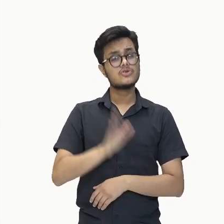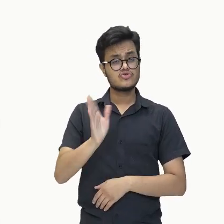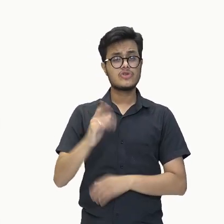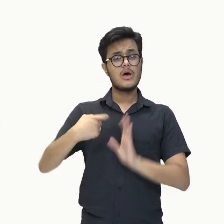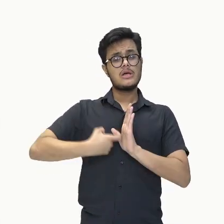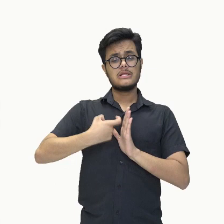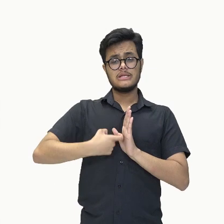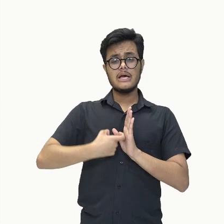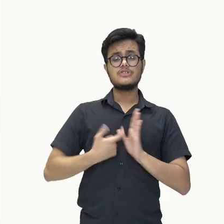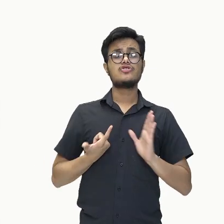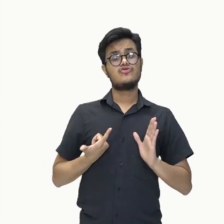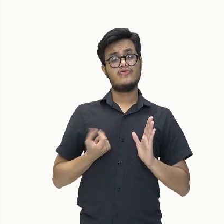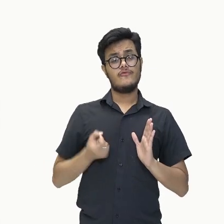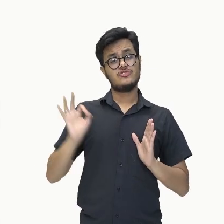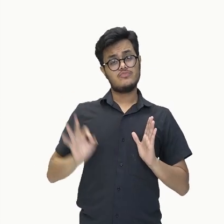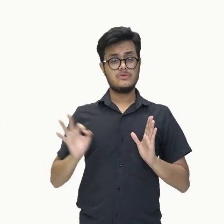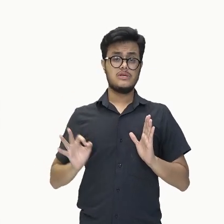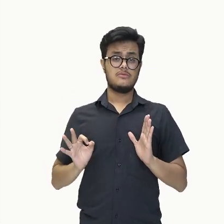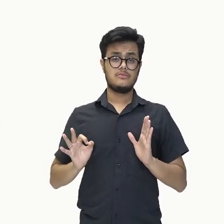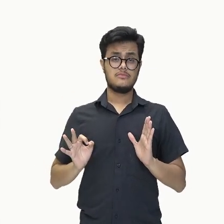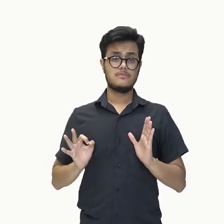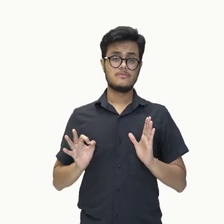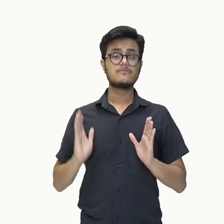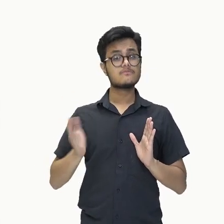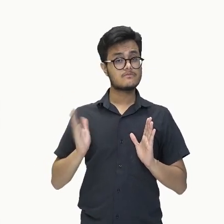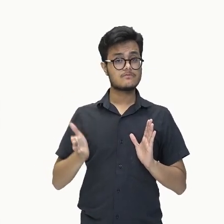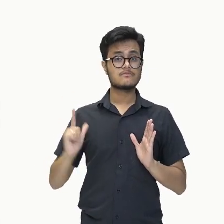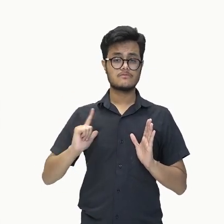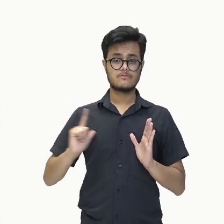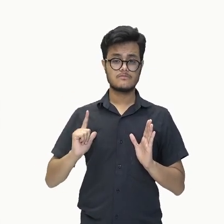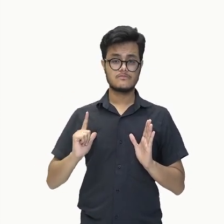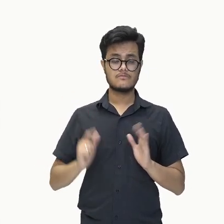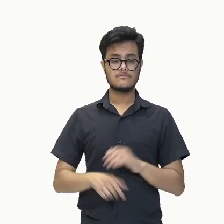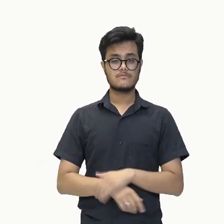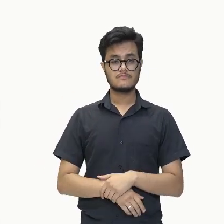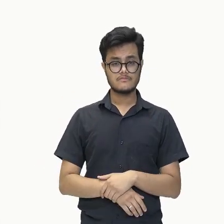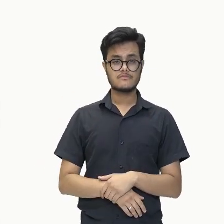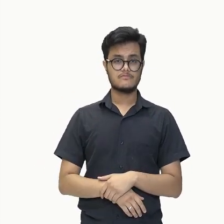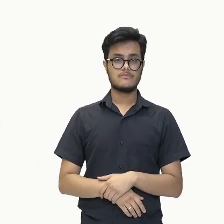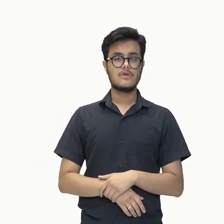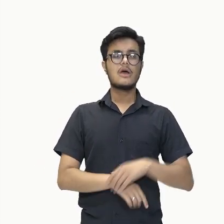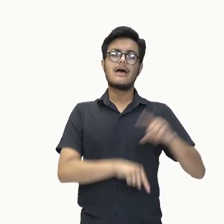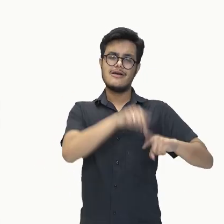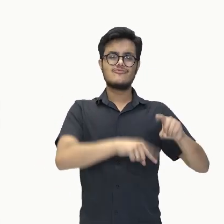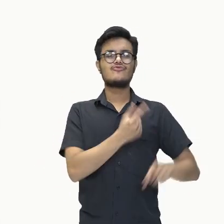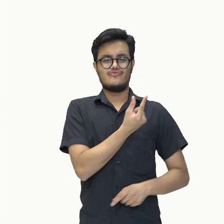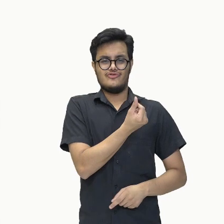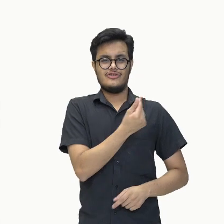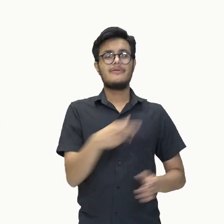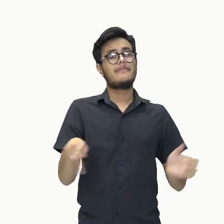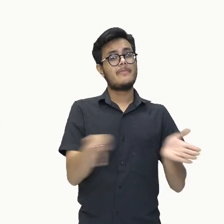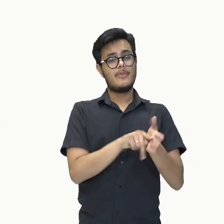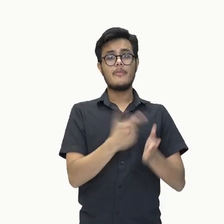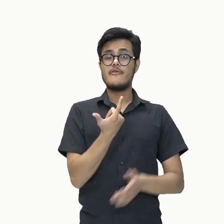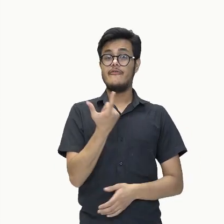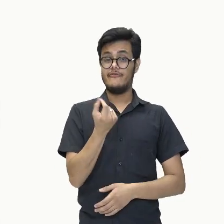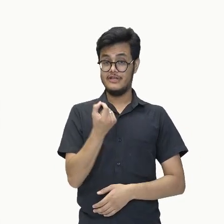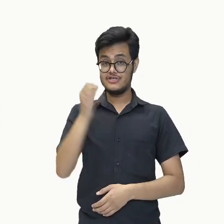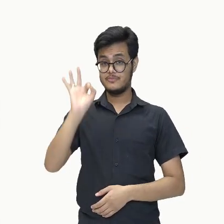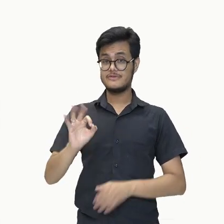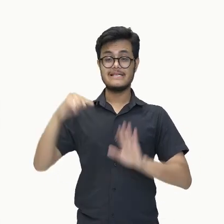de desconto, né, de 20%. Isso do preço original. Então nós já temos um valor